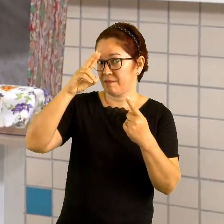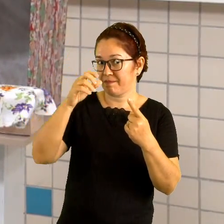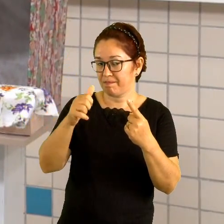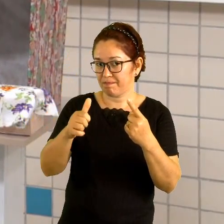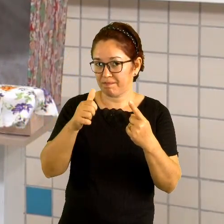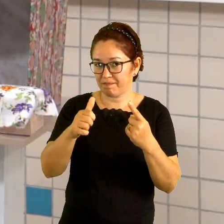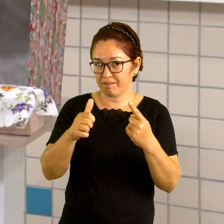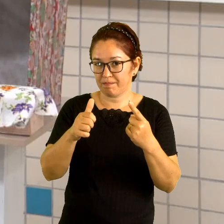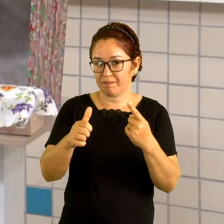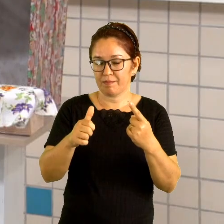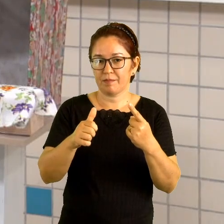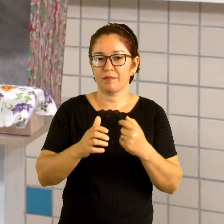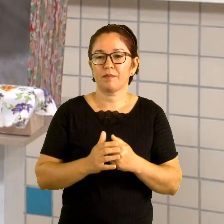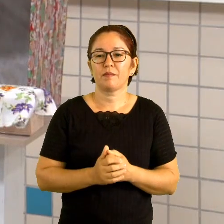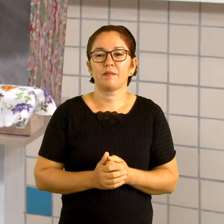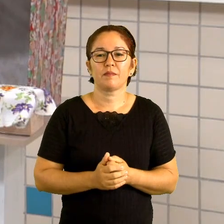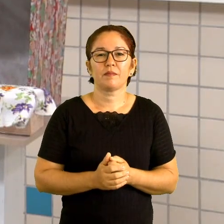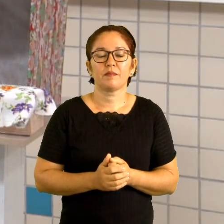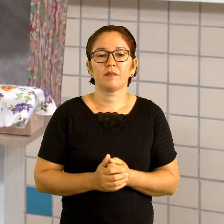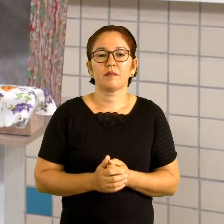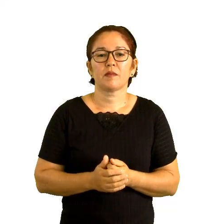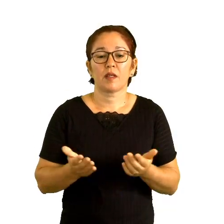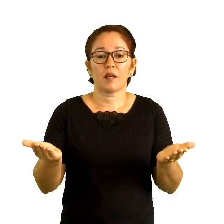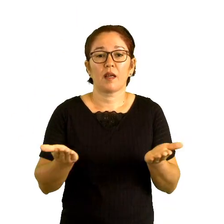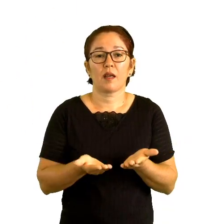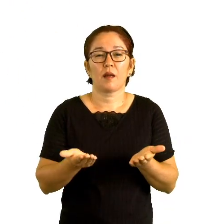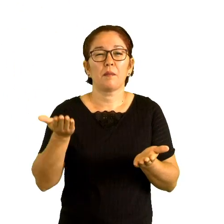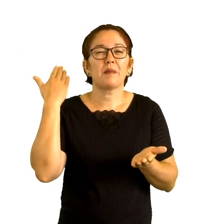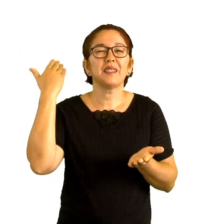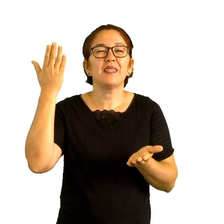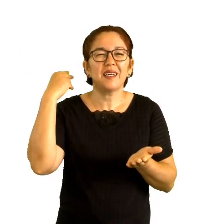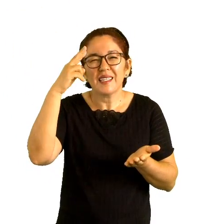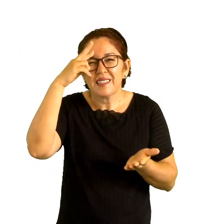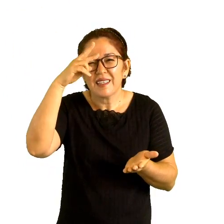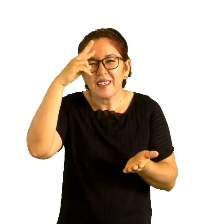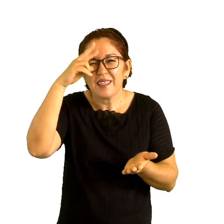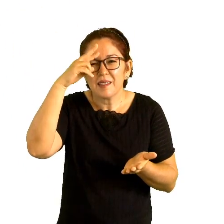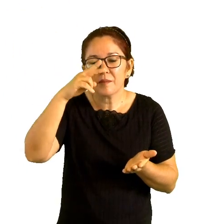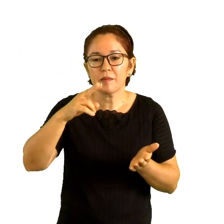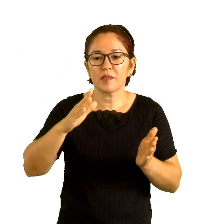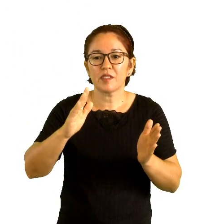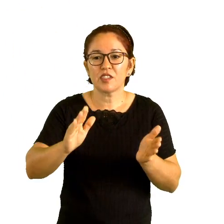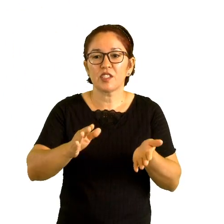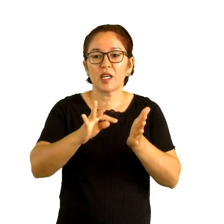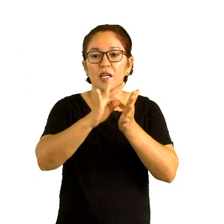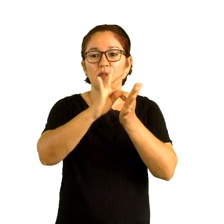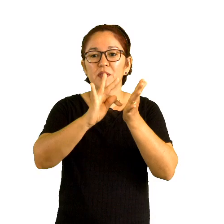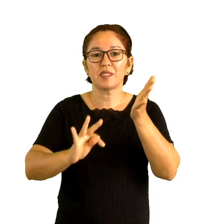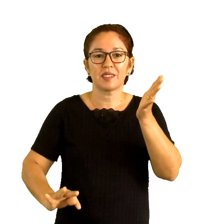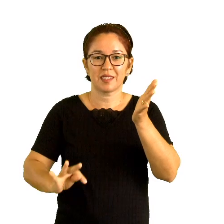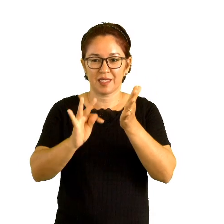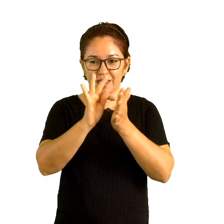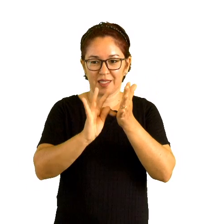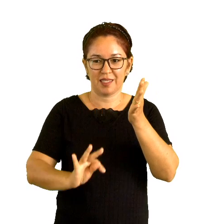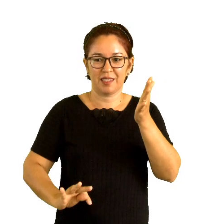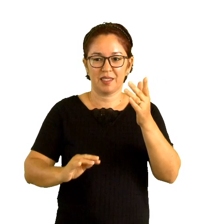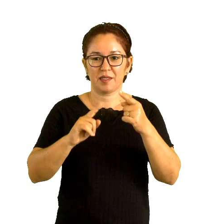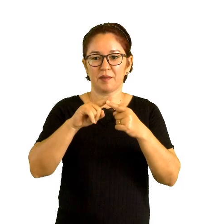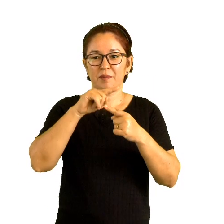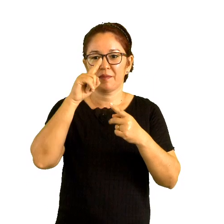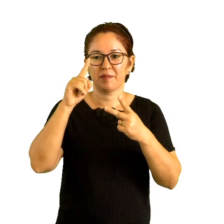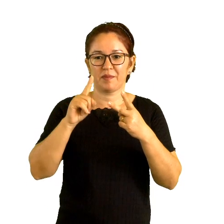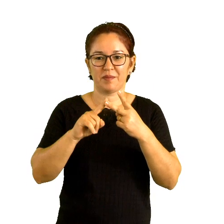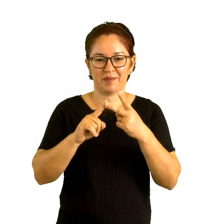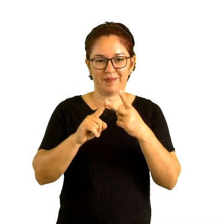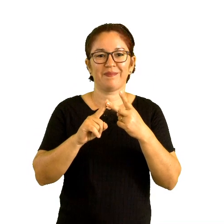Combinado? Nós começamos esse bloco trabalhando o texto cumulativo. Trabalhamos 2 textos. Quem